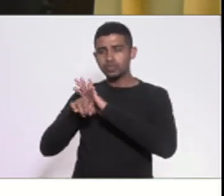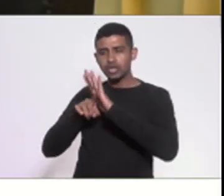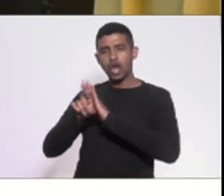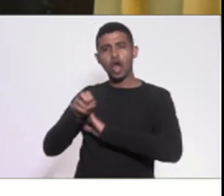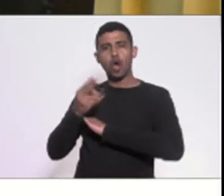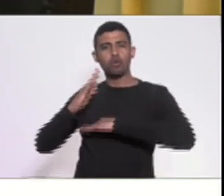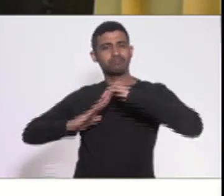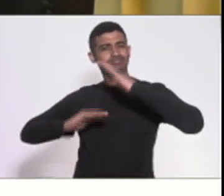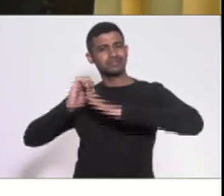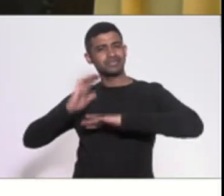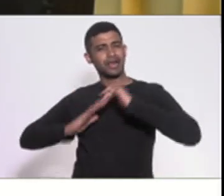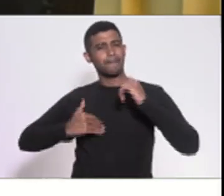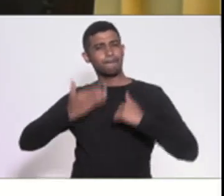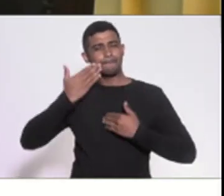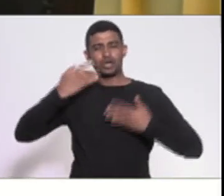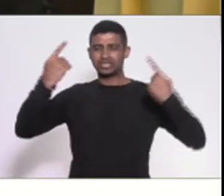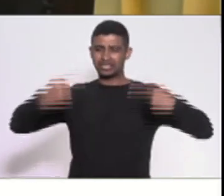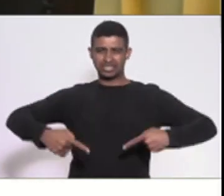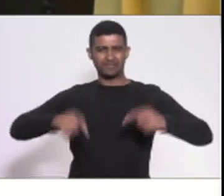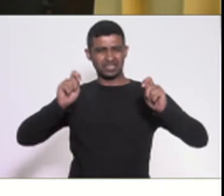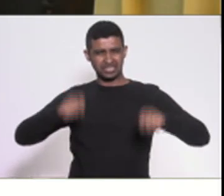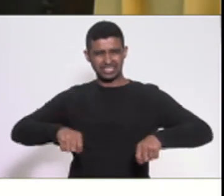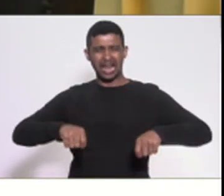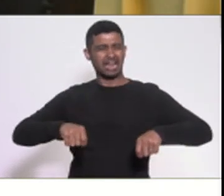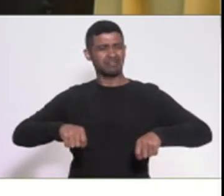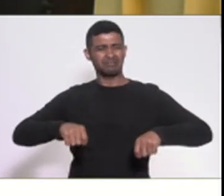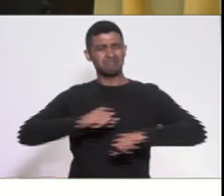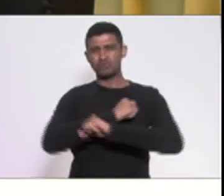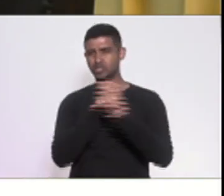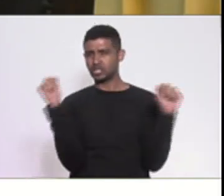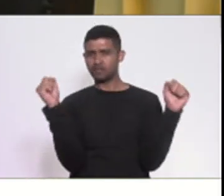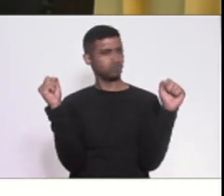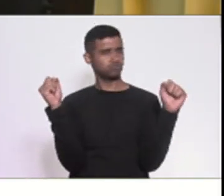especialistas, diante de um desafio que não é impossível de ser enfrentado.